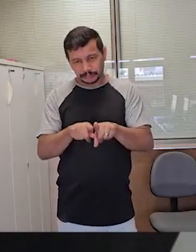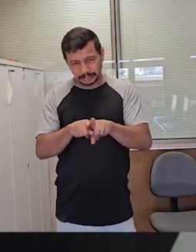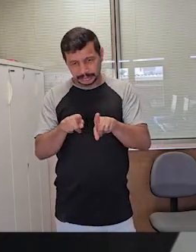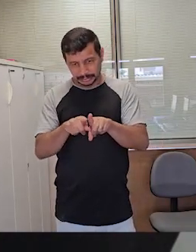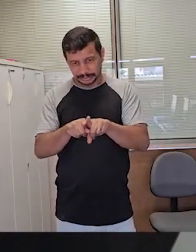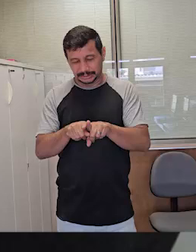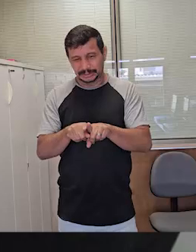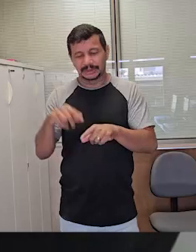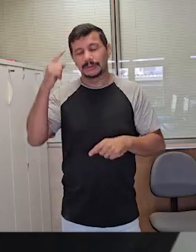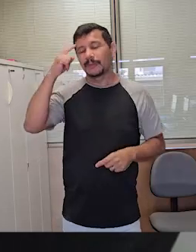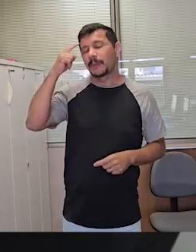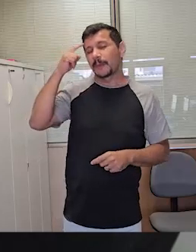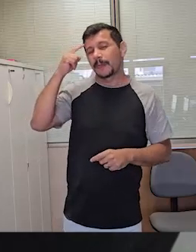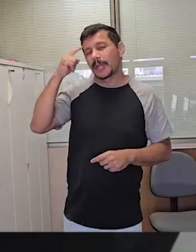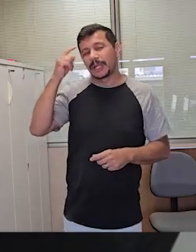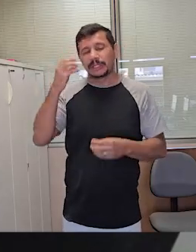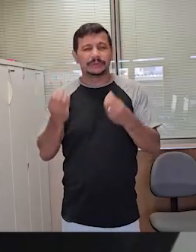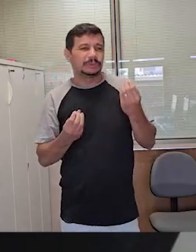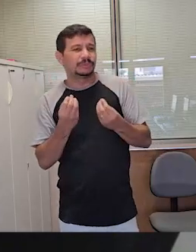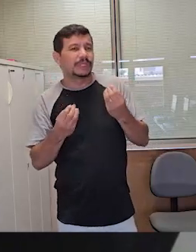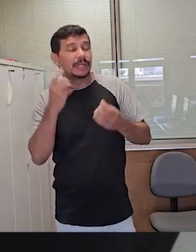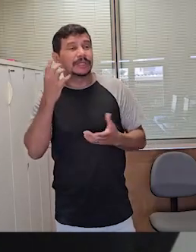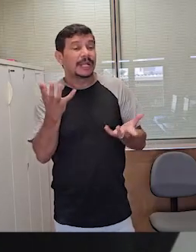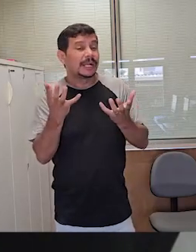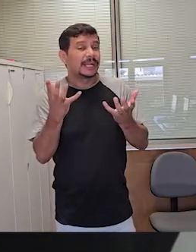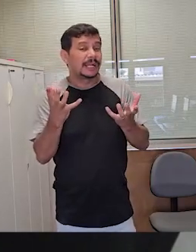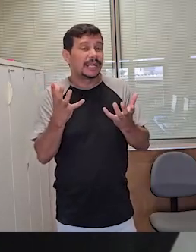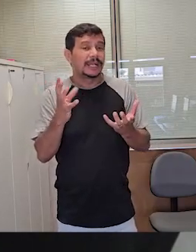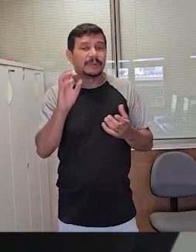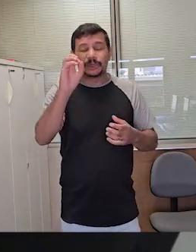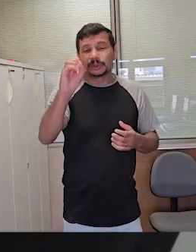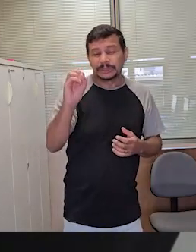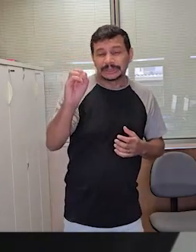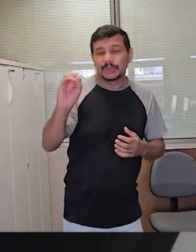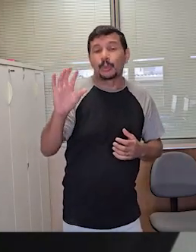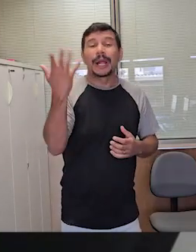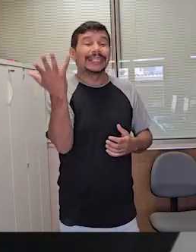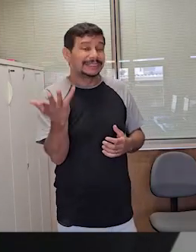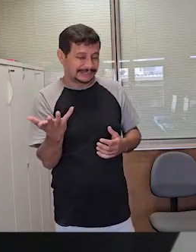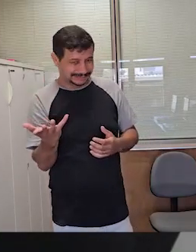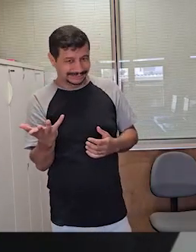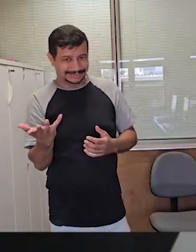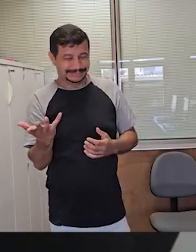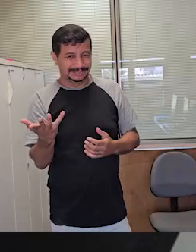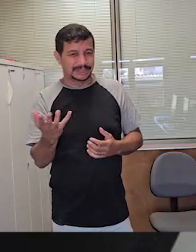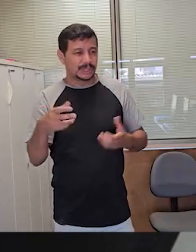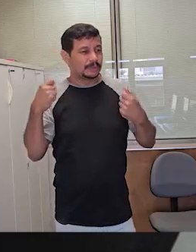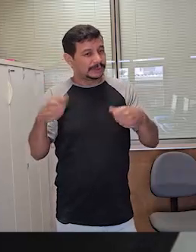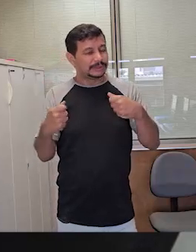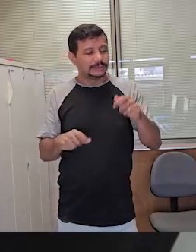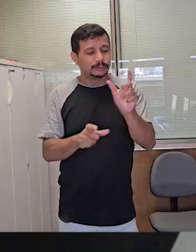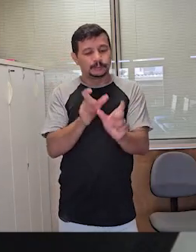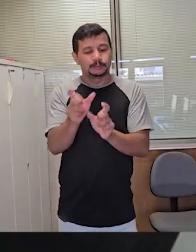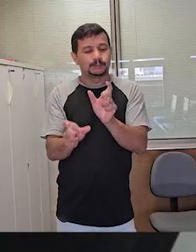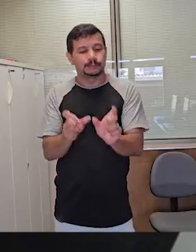e ainda sonha um dia, né? De ter um ambiente com zero acidente, com zero mortes e que possa trazer de volta aquela dignidade que o